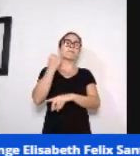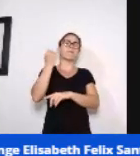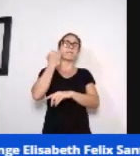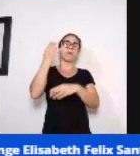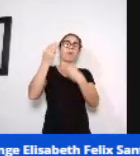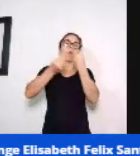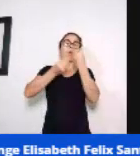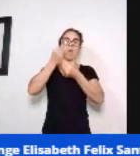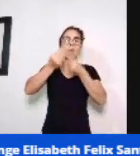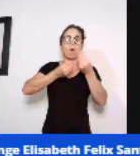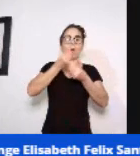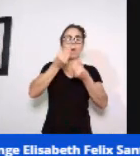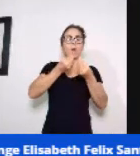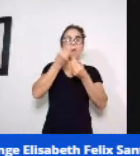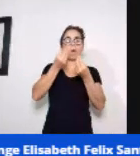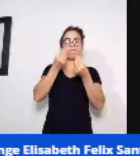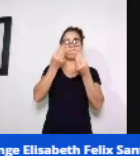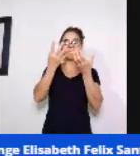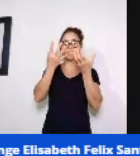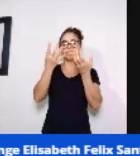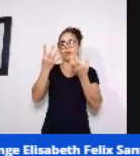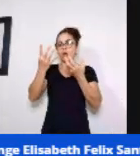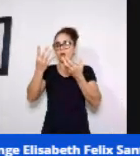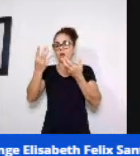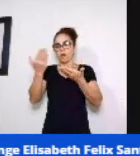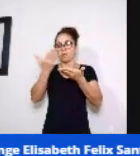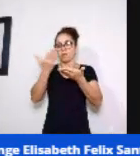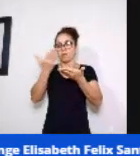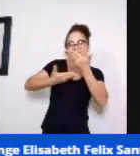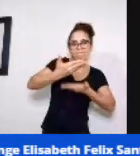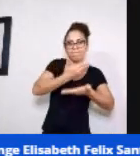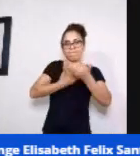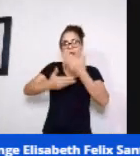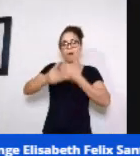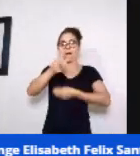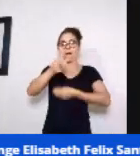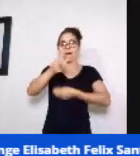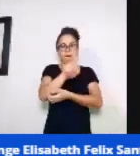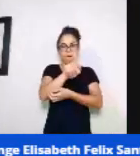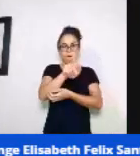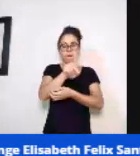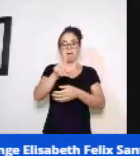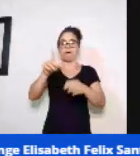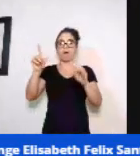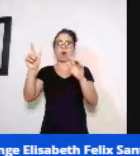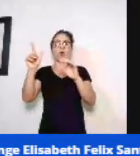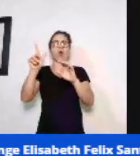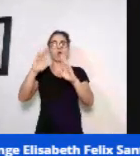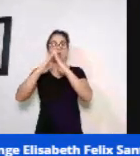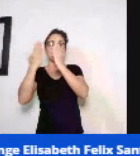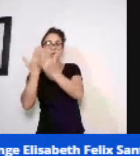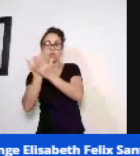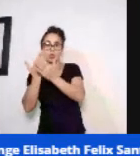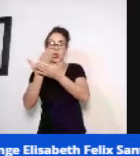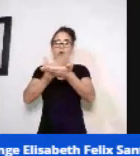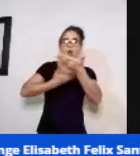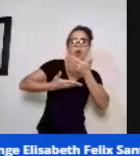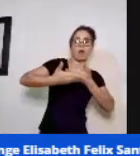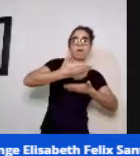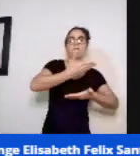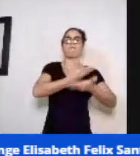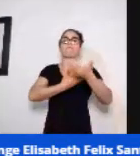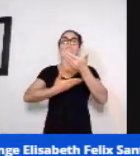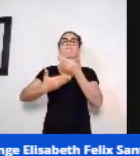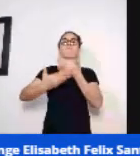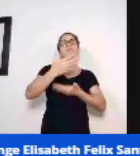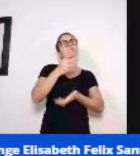a parceria família-escola? A família já tinha um papel preponderante dentro da unidade escolar. A parceria família-escola